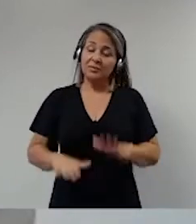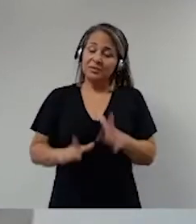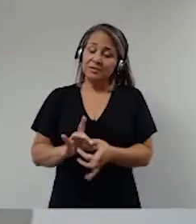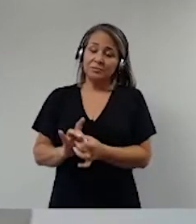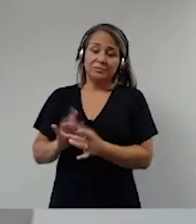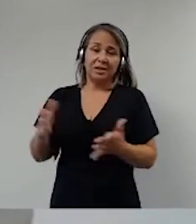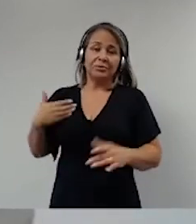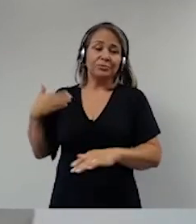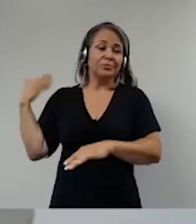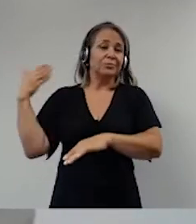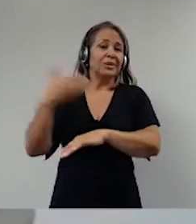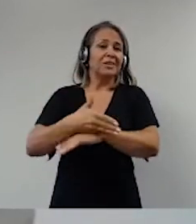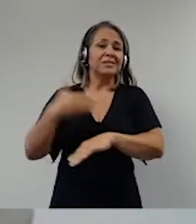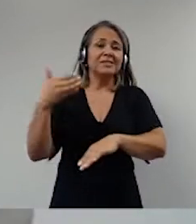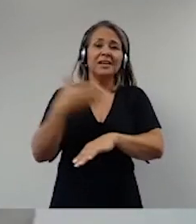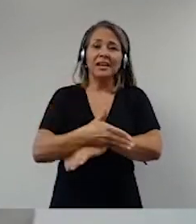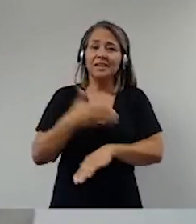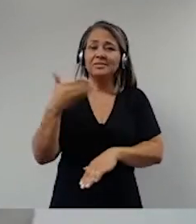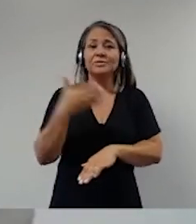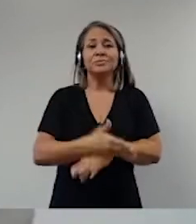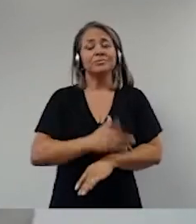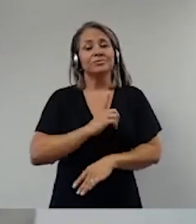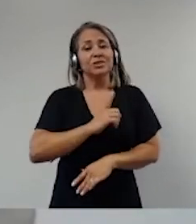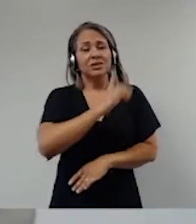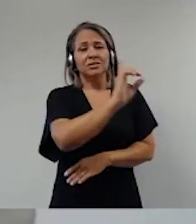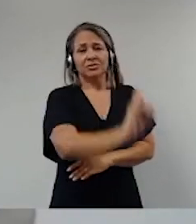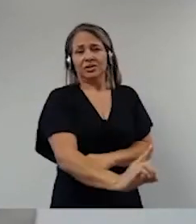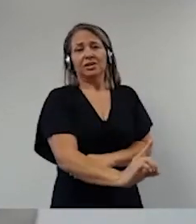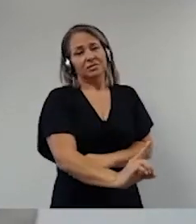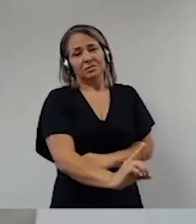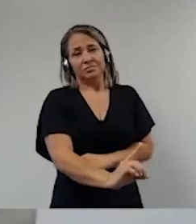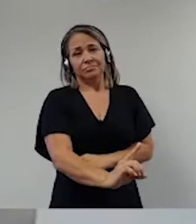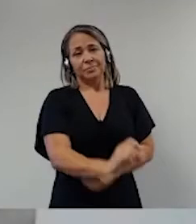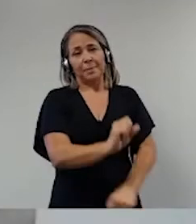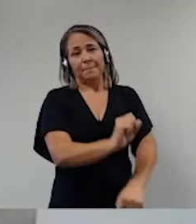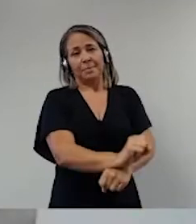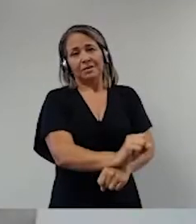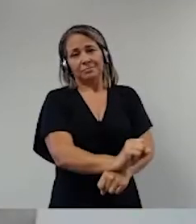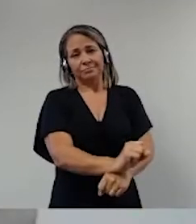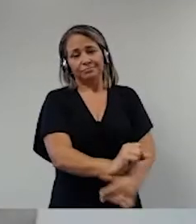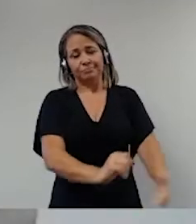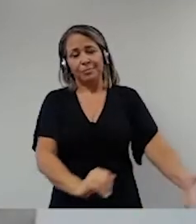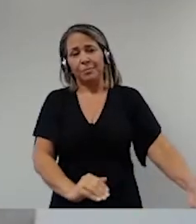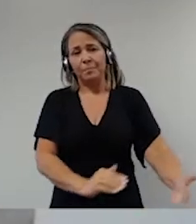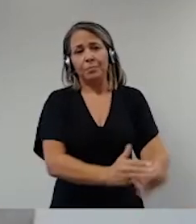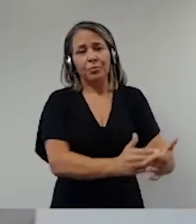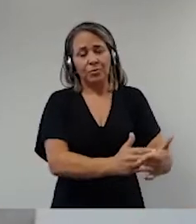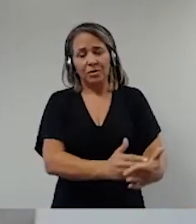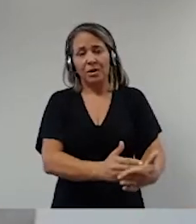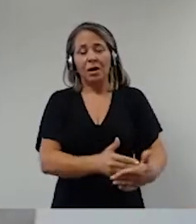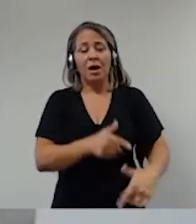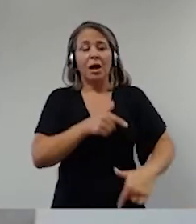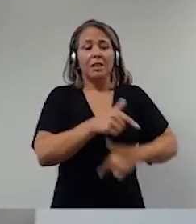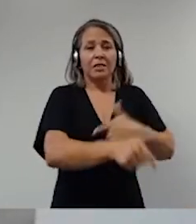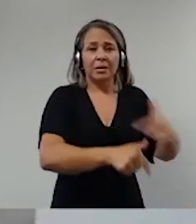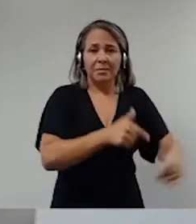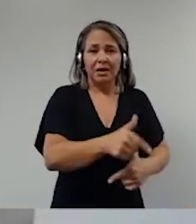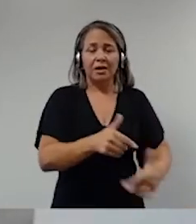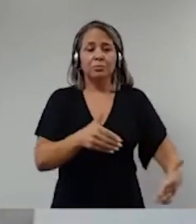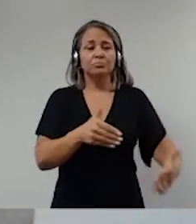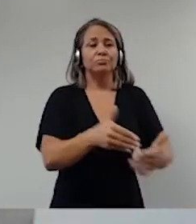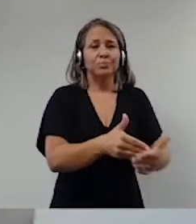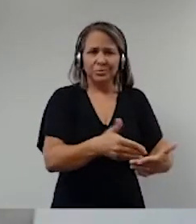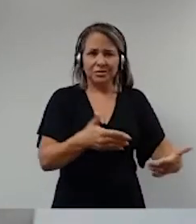ter acesso a gozo de direitos, ao trabalho, à educação,